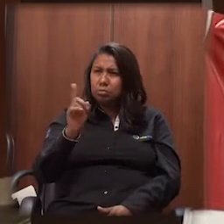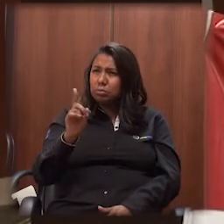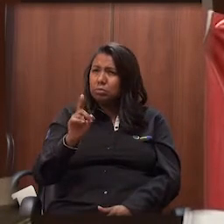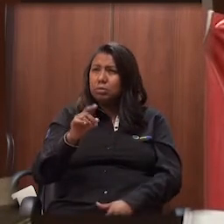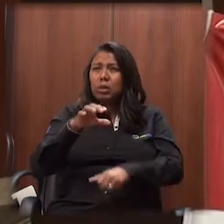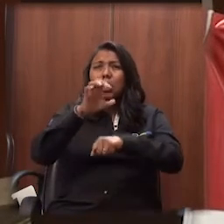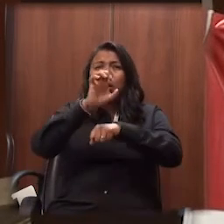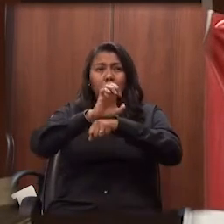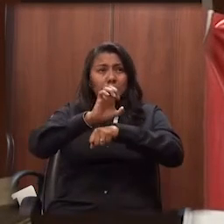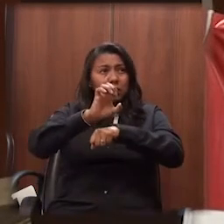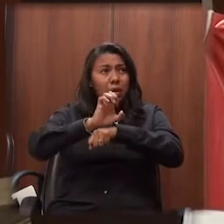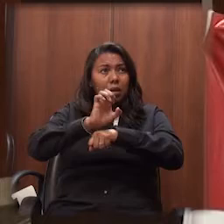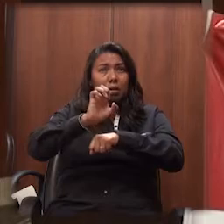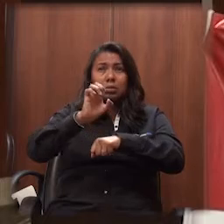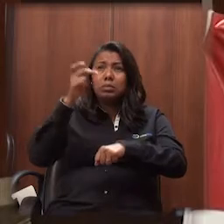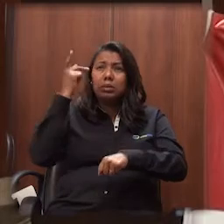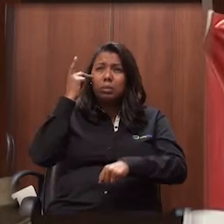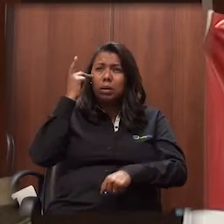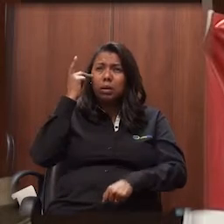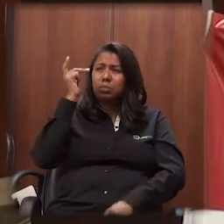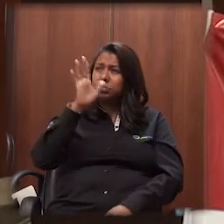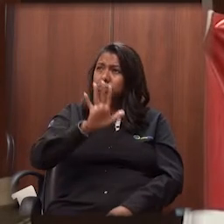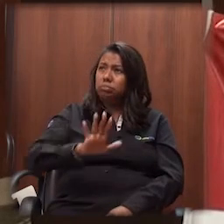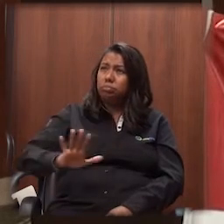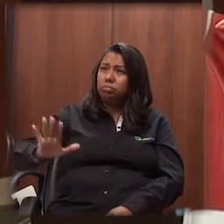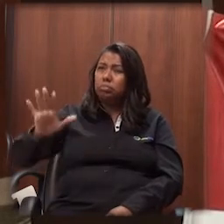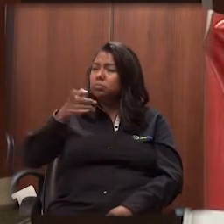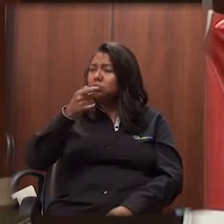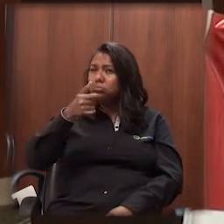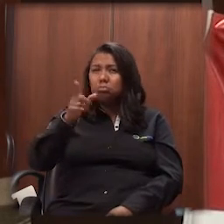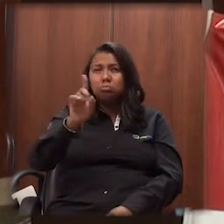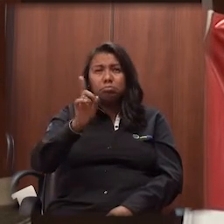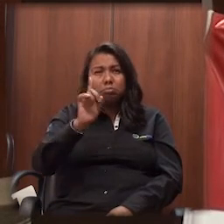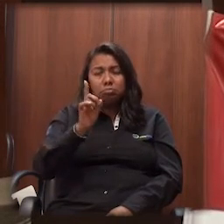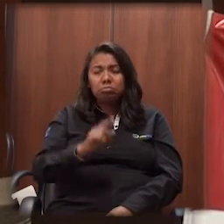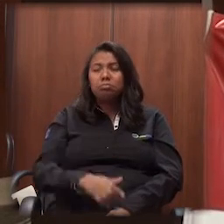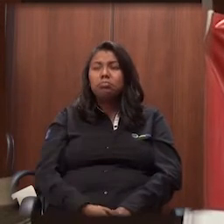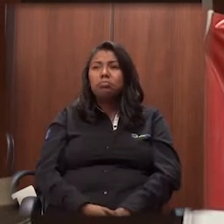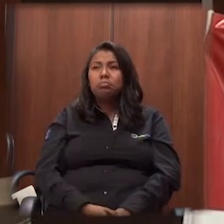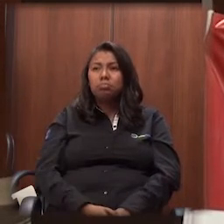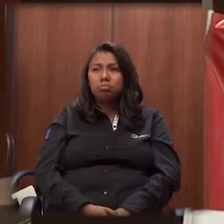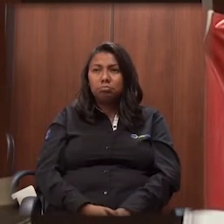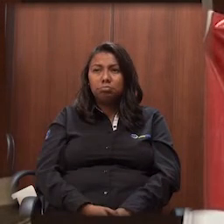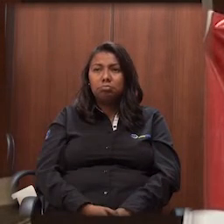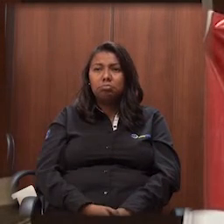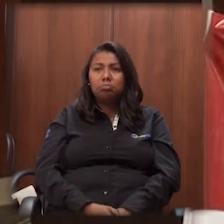estado da dimensão do estado de São Paulo não é pouco. Alcançar até audiências